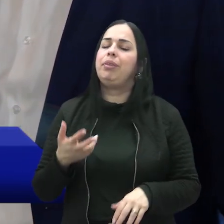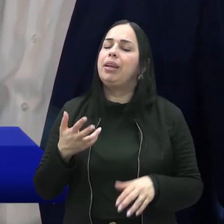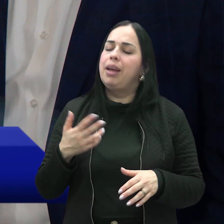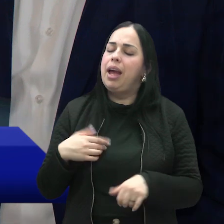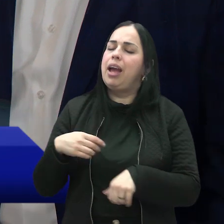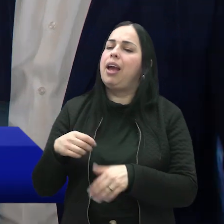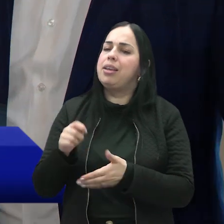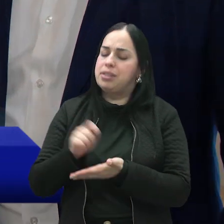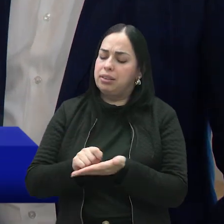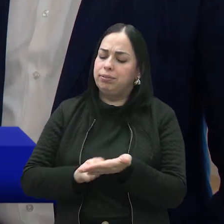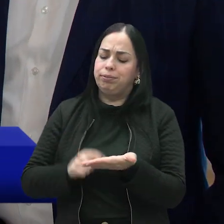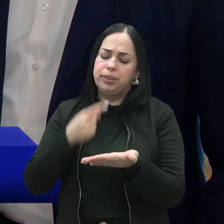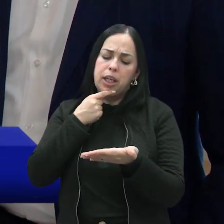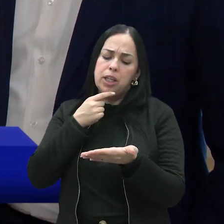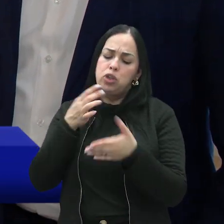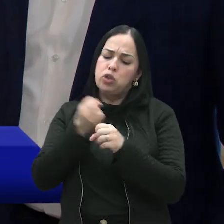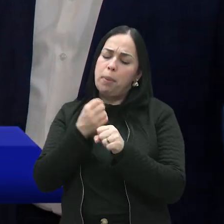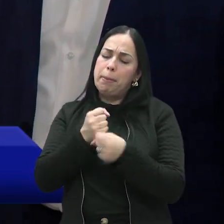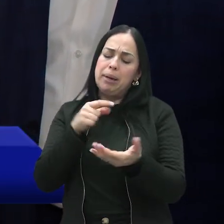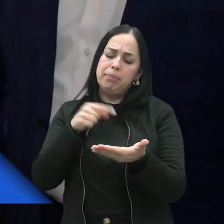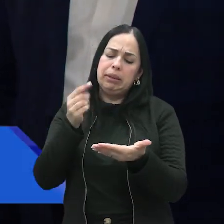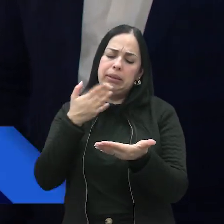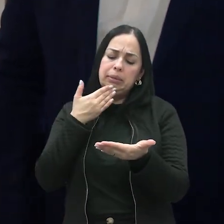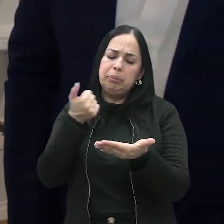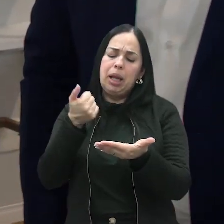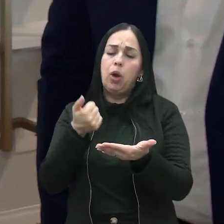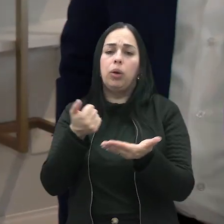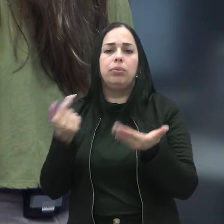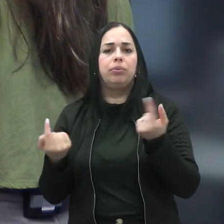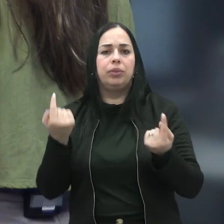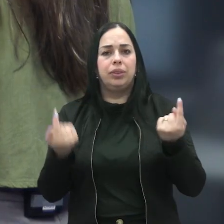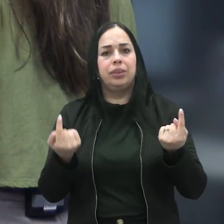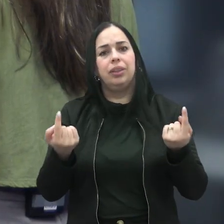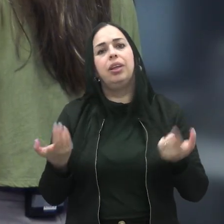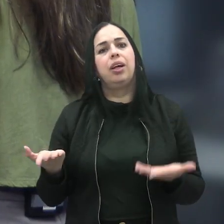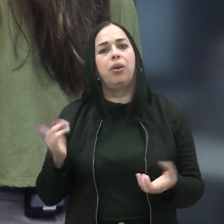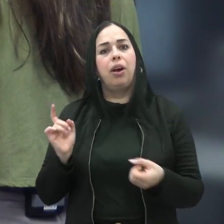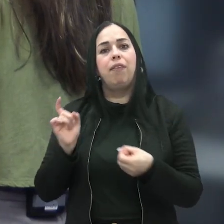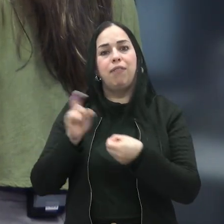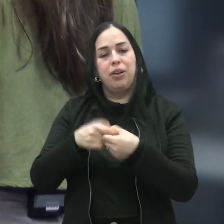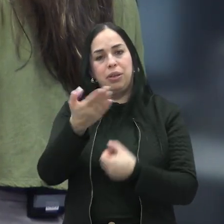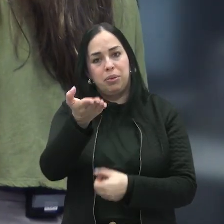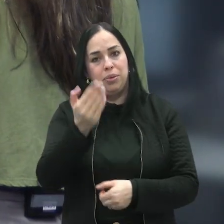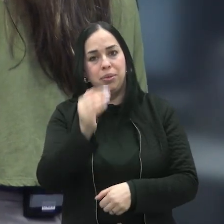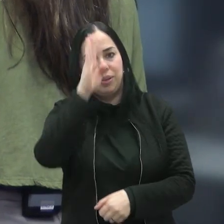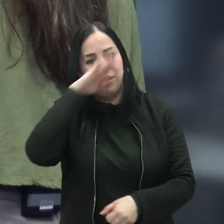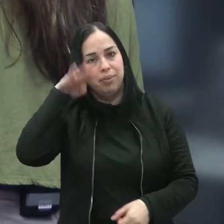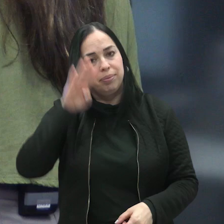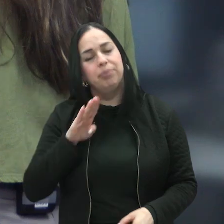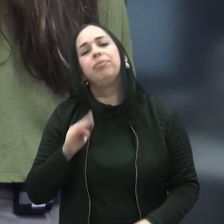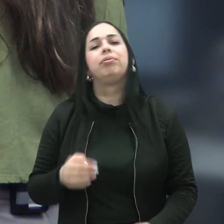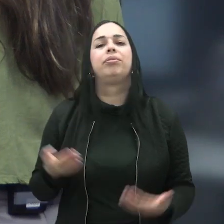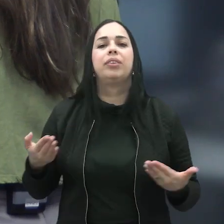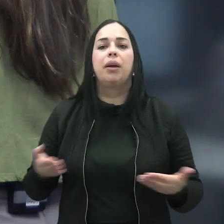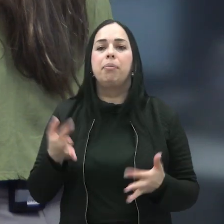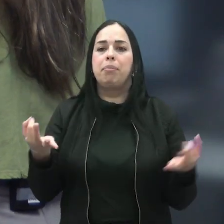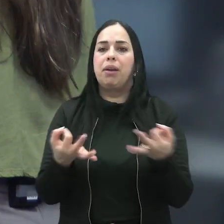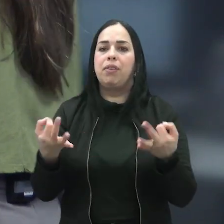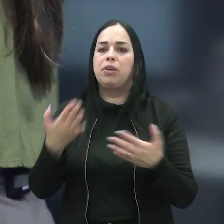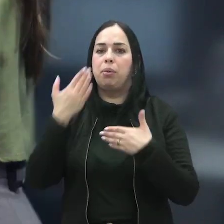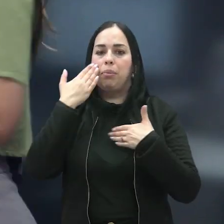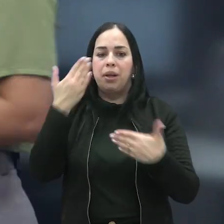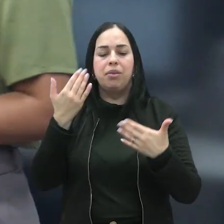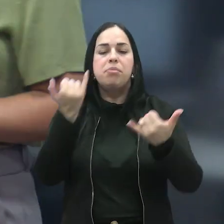botar tudo na ponta do lápis e ver o que fica melhor no final das contas. Eu volto com você no estúdio. Perfeito, Ana,